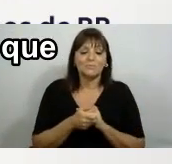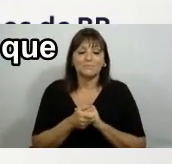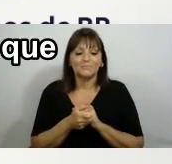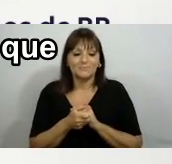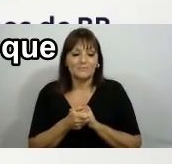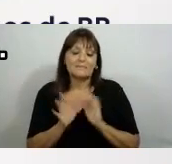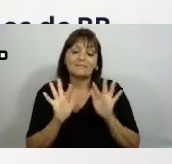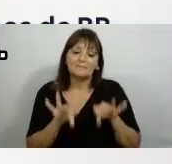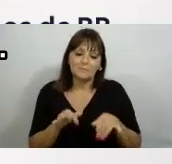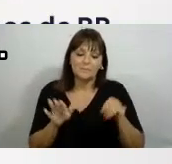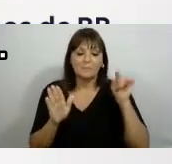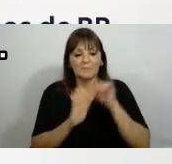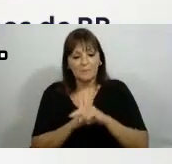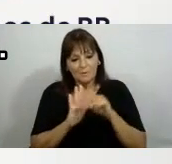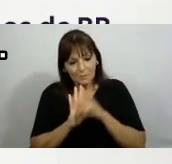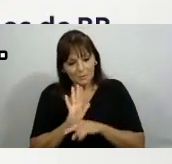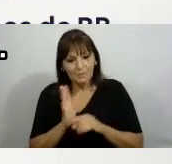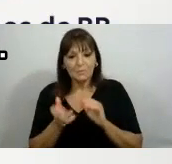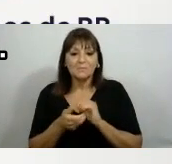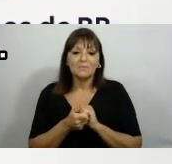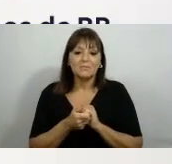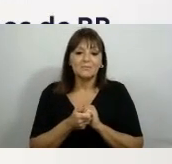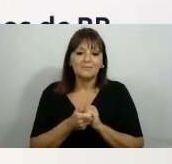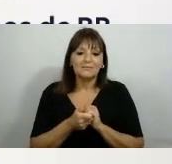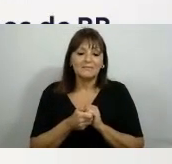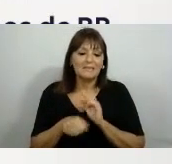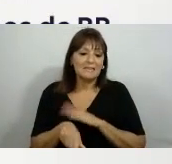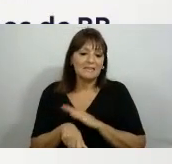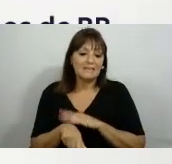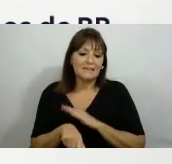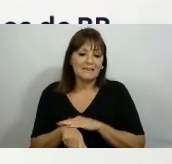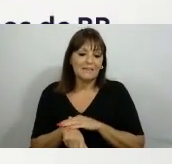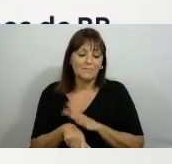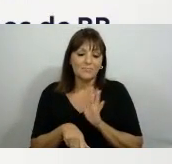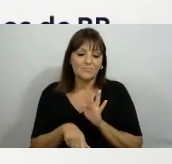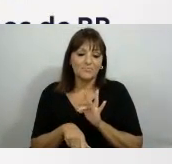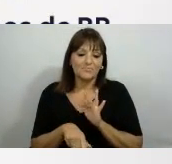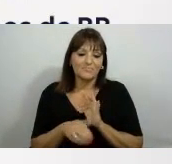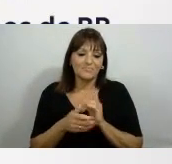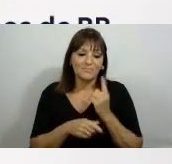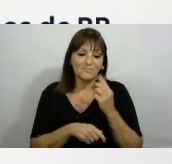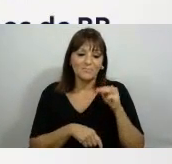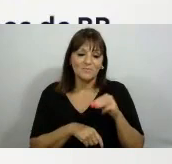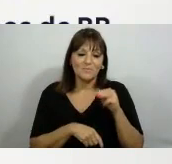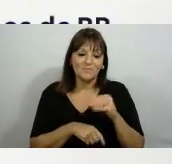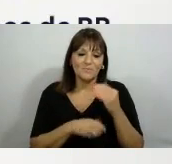perguntas? O tempo acho que já esgotou. Tem 1 minuto. É isso. Obrigada.